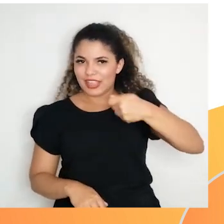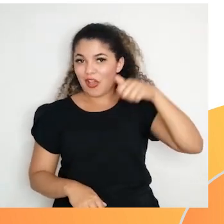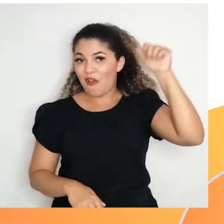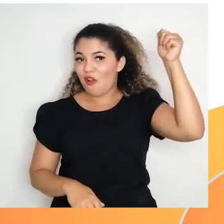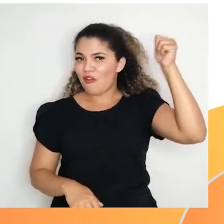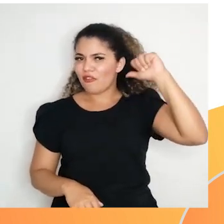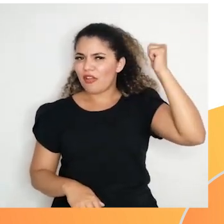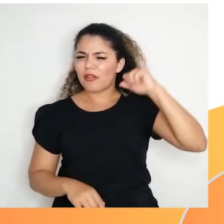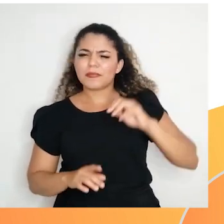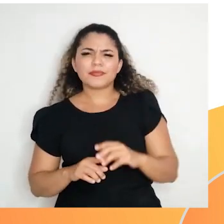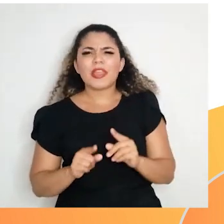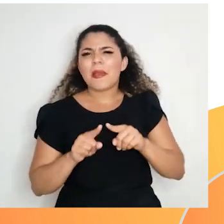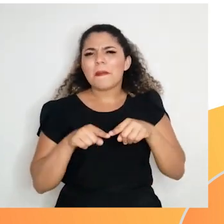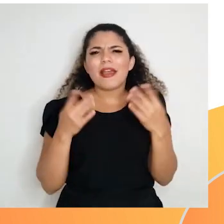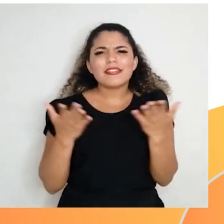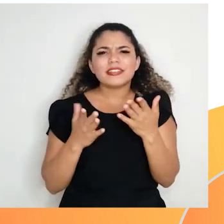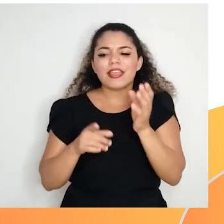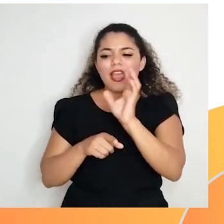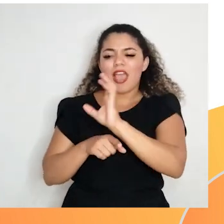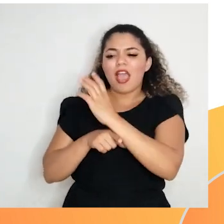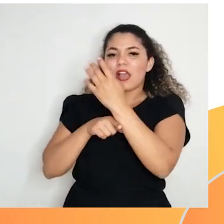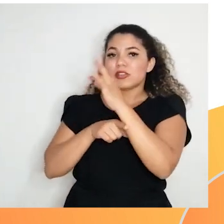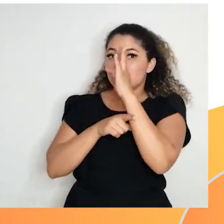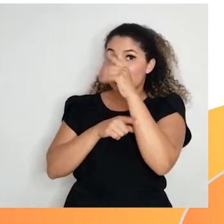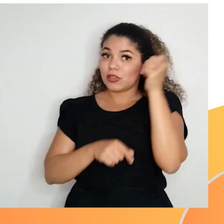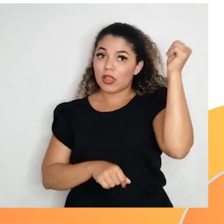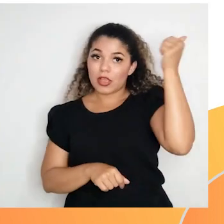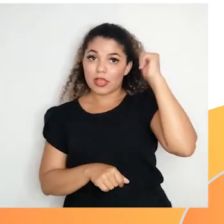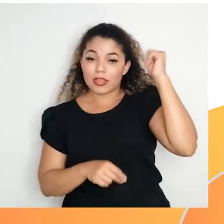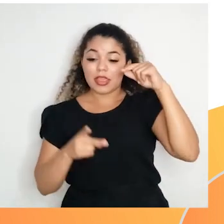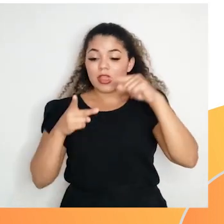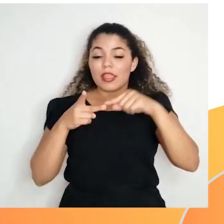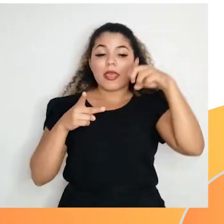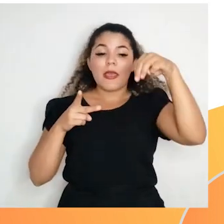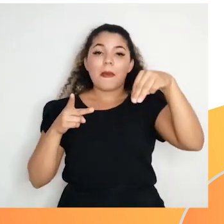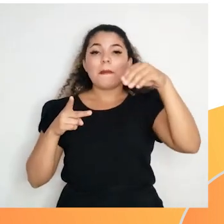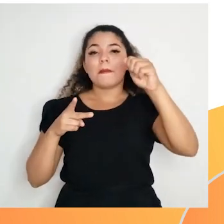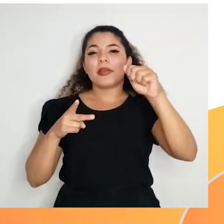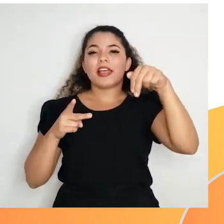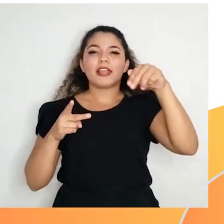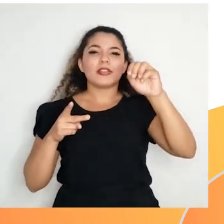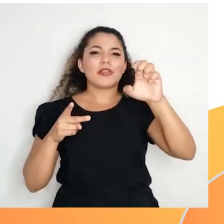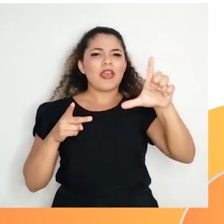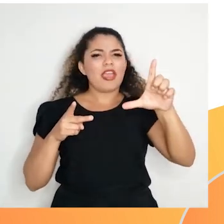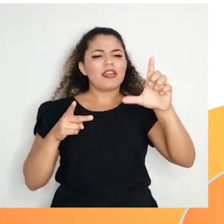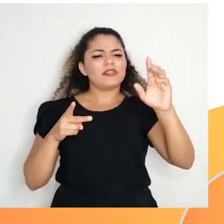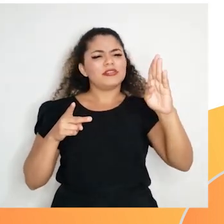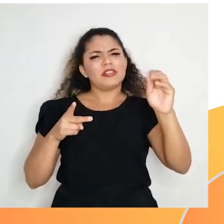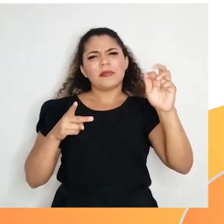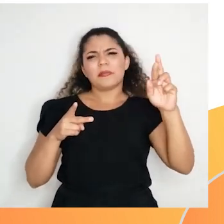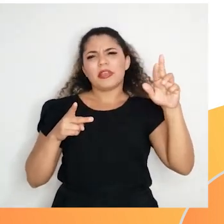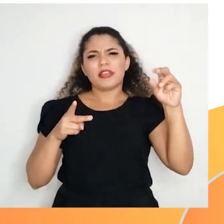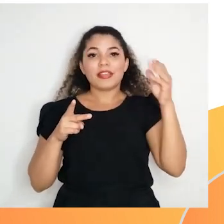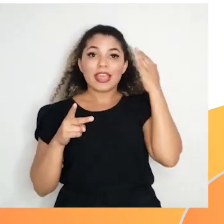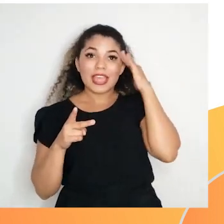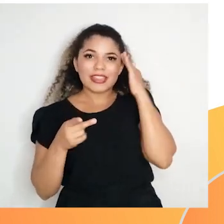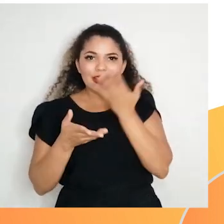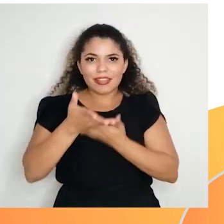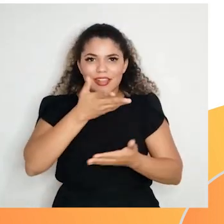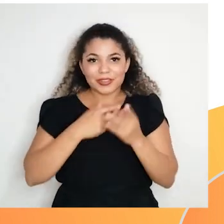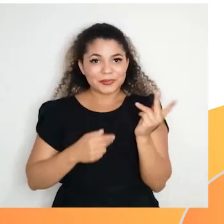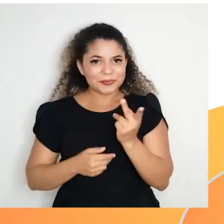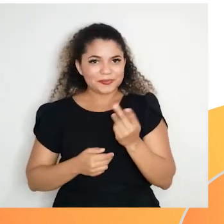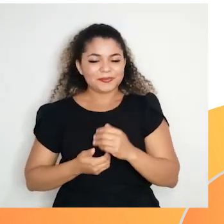de contas, nós temos os girassóis de Van Gogh e Manuel de Barros. Vamos entender tudo